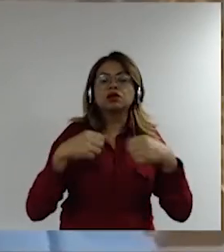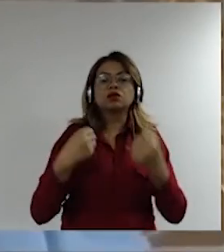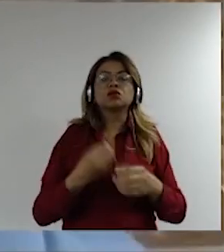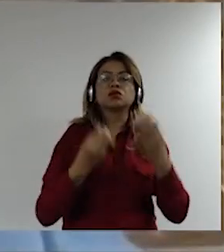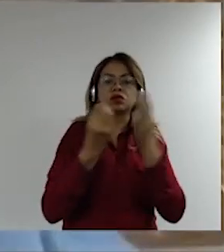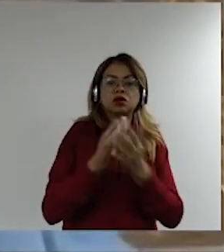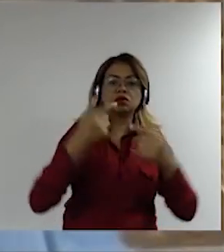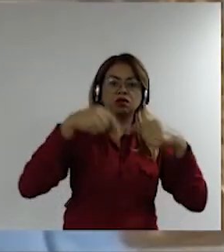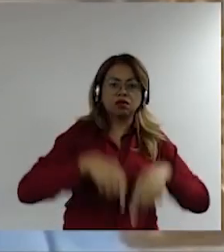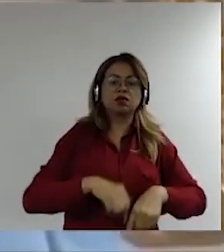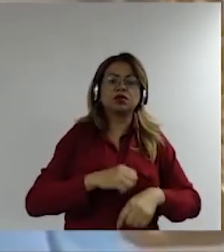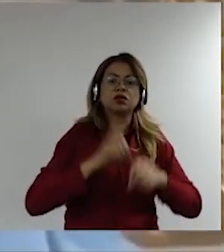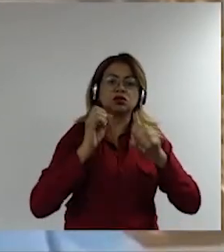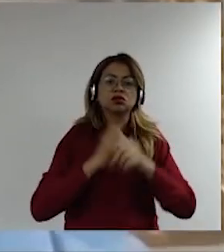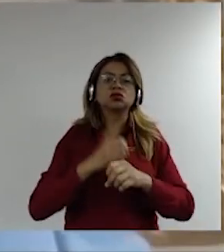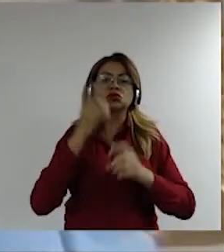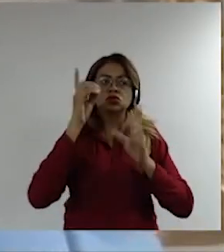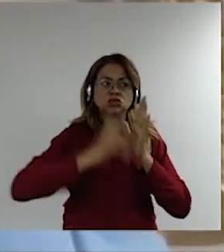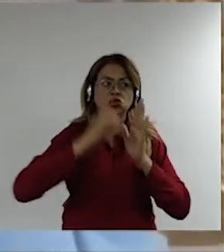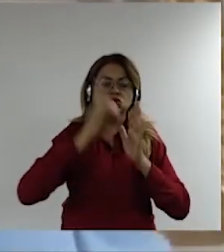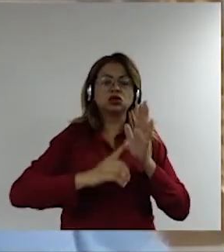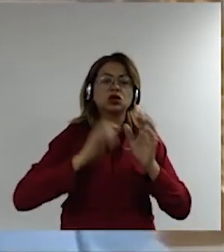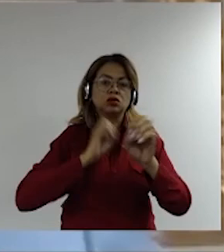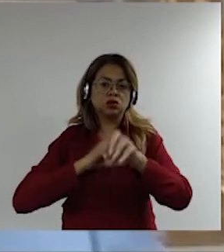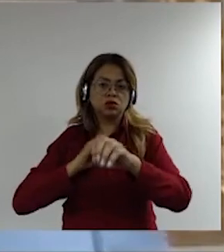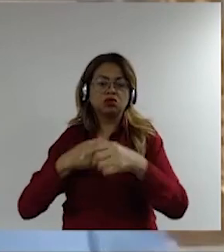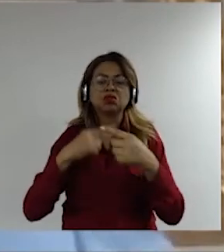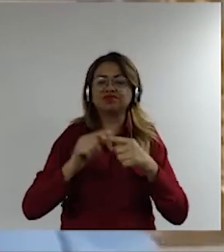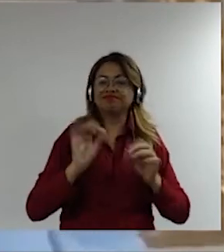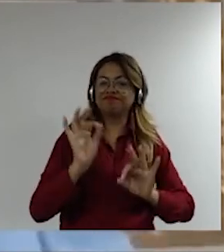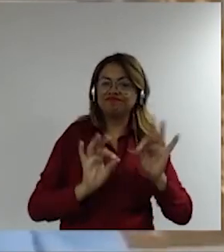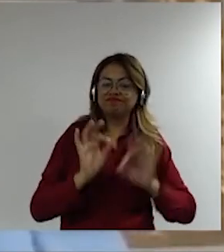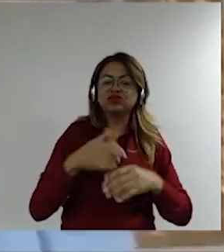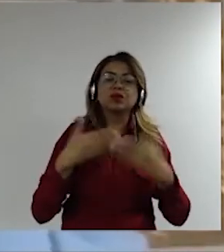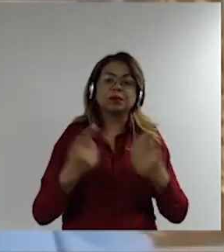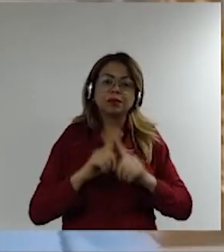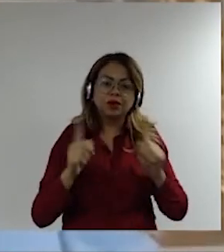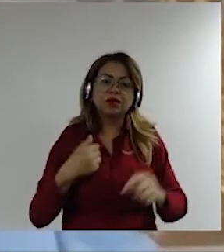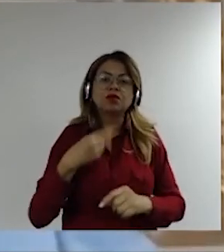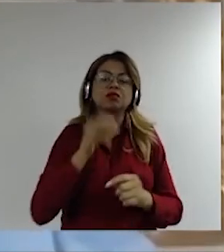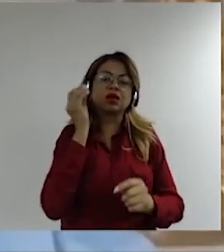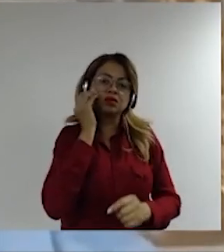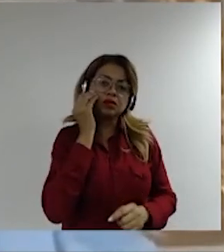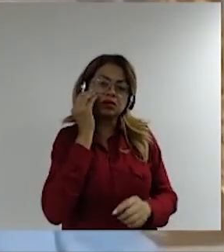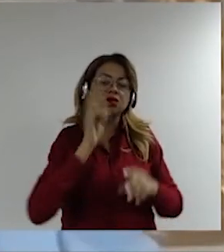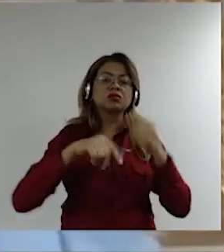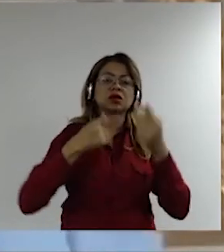desse direito educacional que muito tempo aí vem sendo maltratado e a gente vem tentando sempre